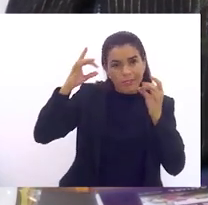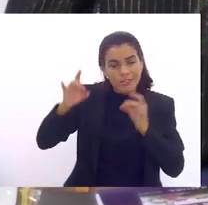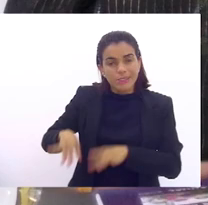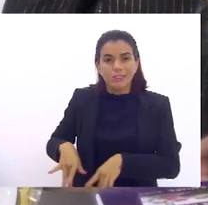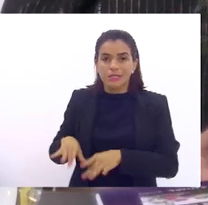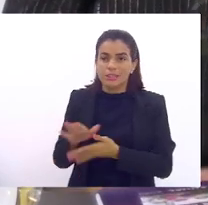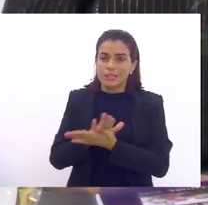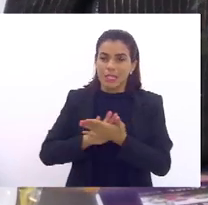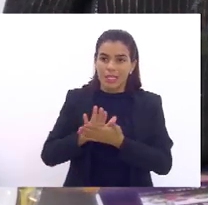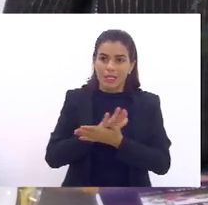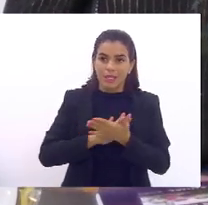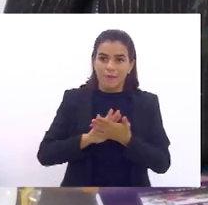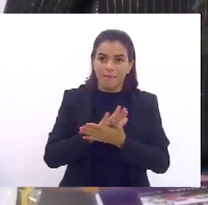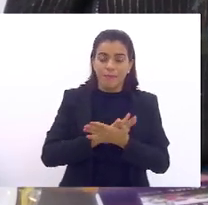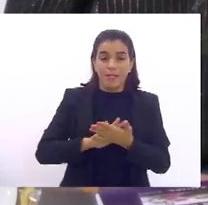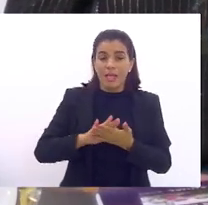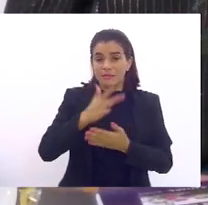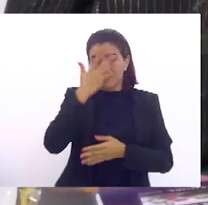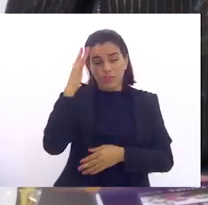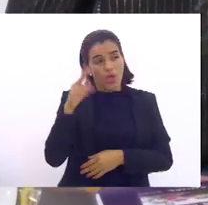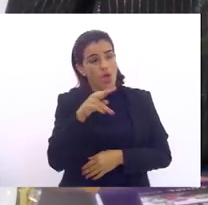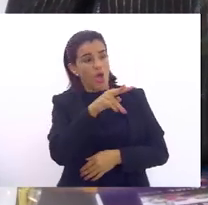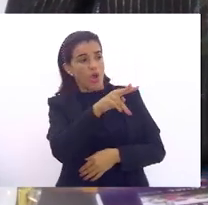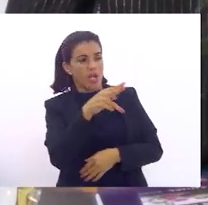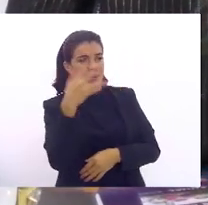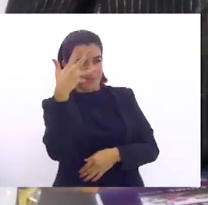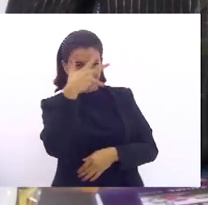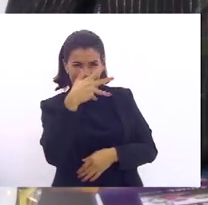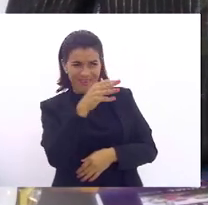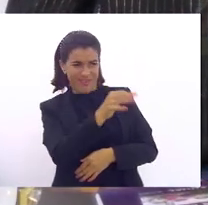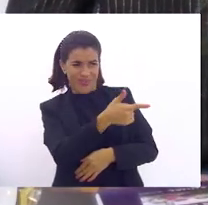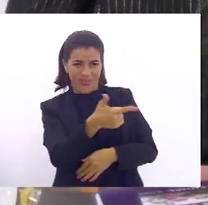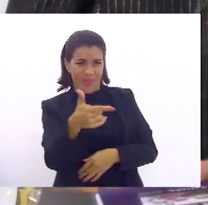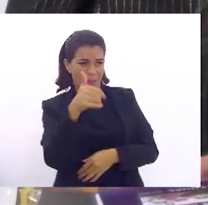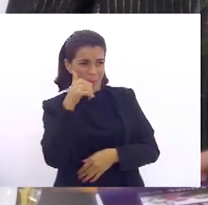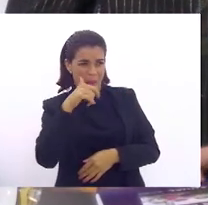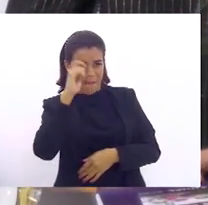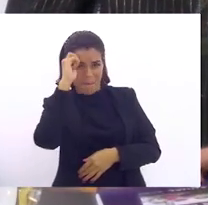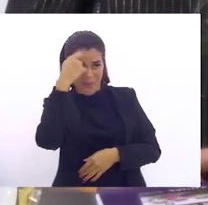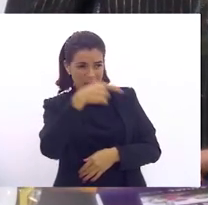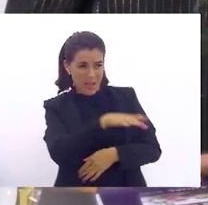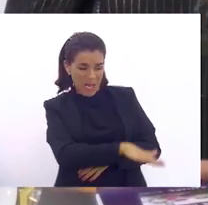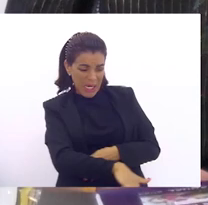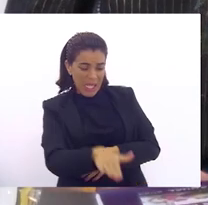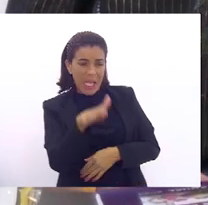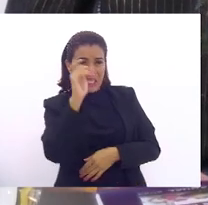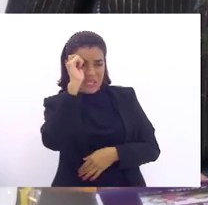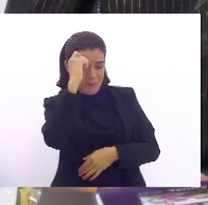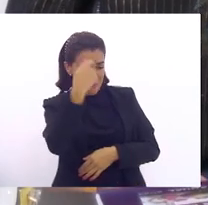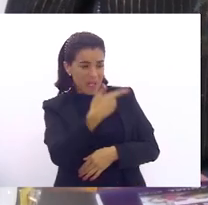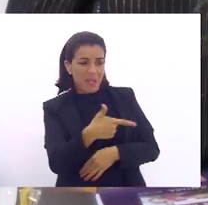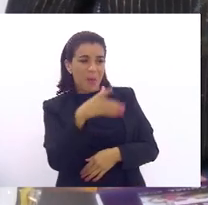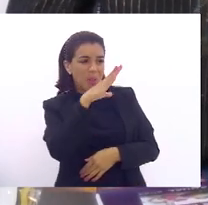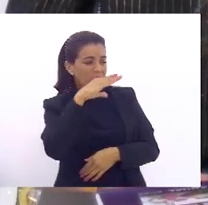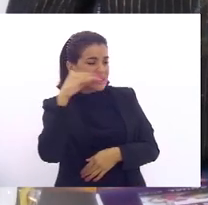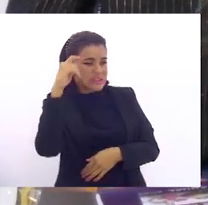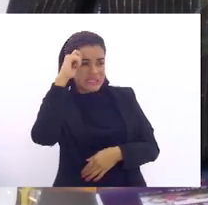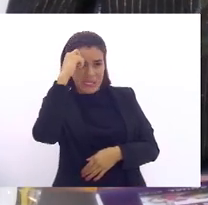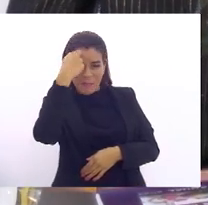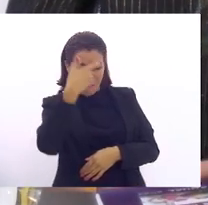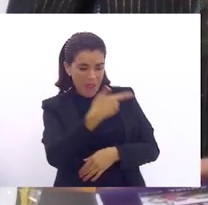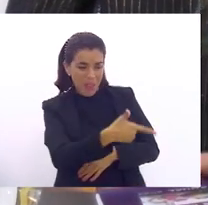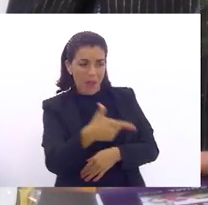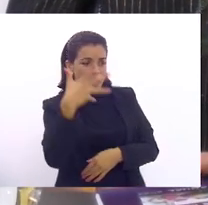vem beleza numa mulher preta não vê beleza numa criança preta não vê beleza num adolescente preto não vê beleza